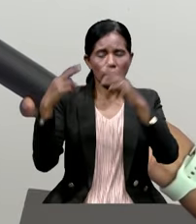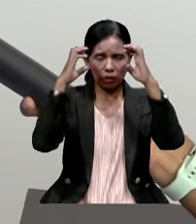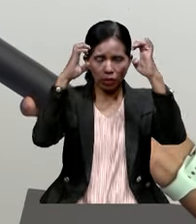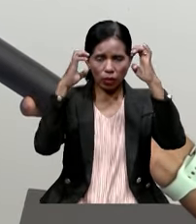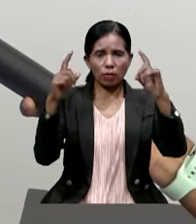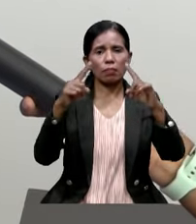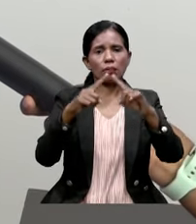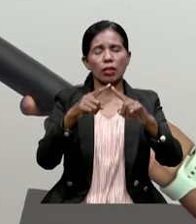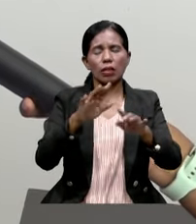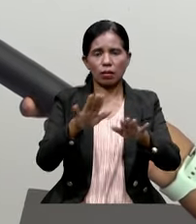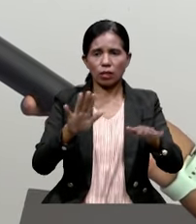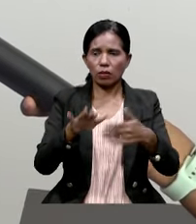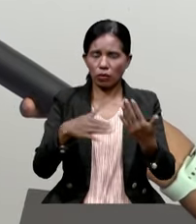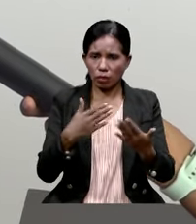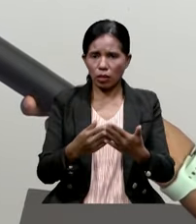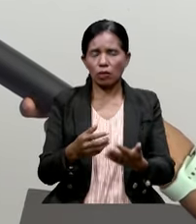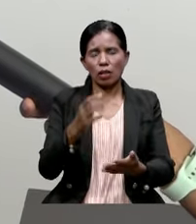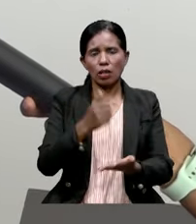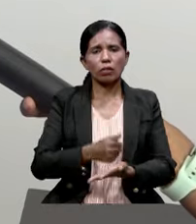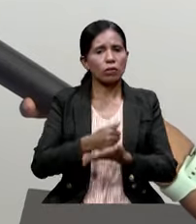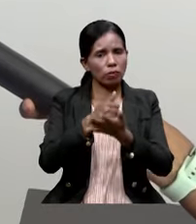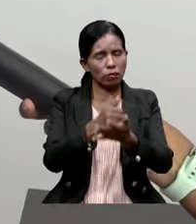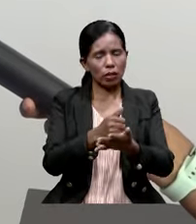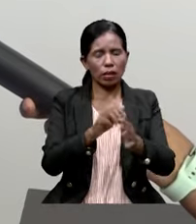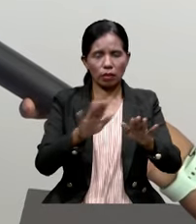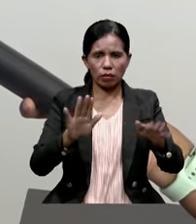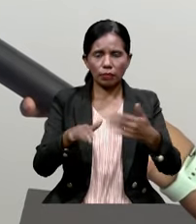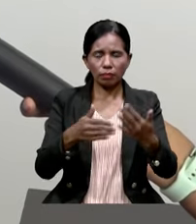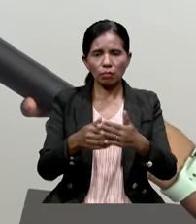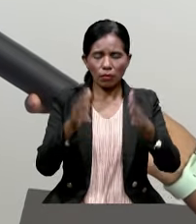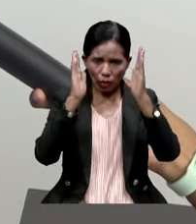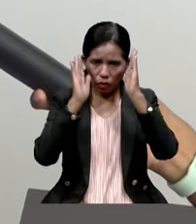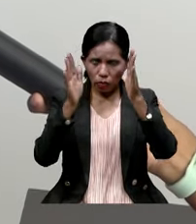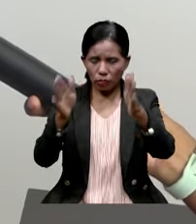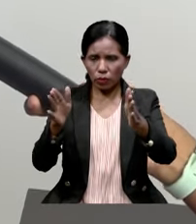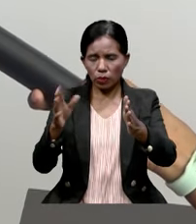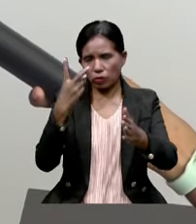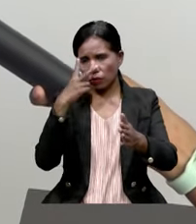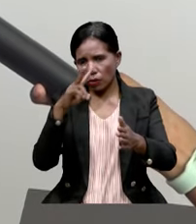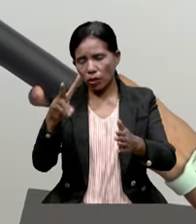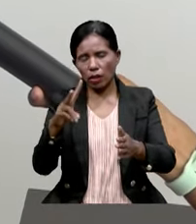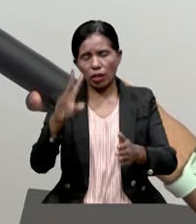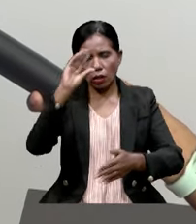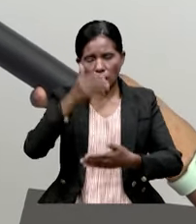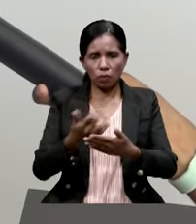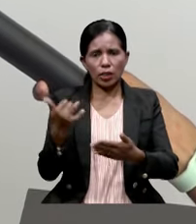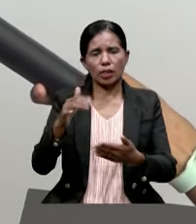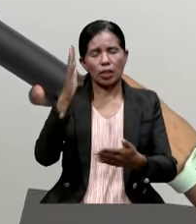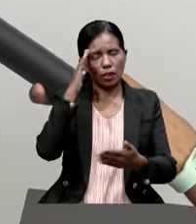hatene taumatan hatene bolo atenção ba oan sira hatene deham ba oan sira